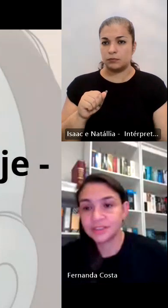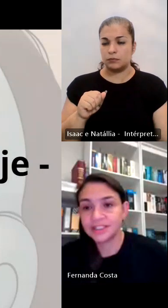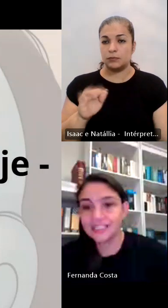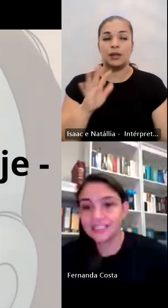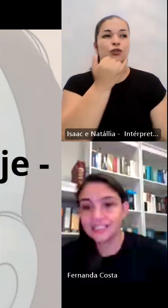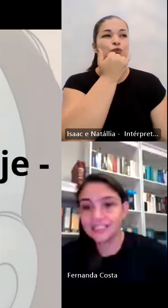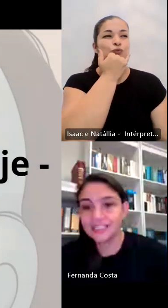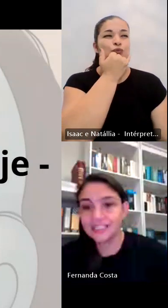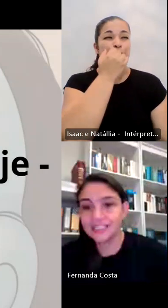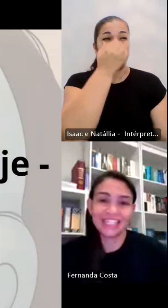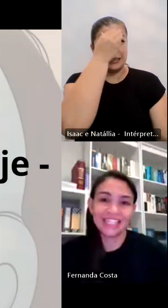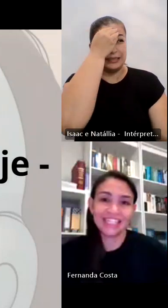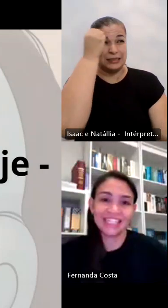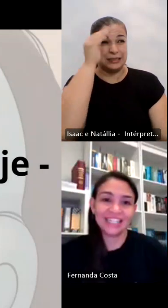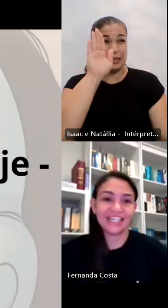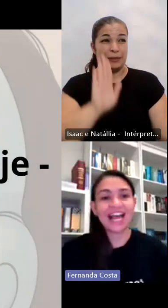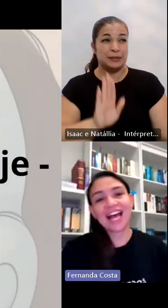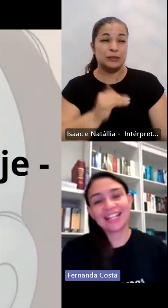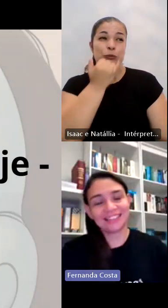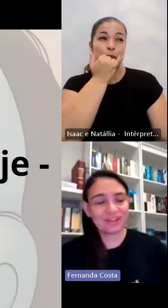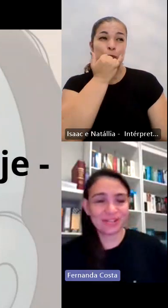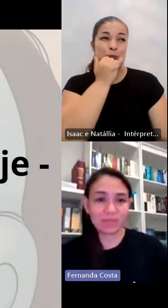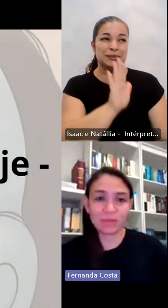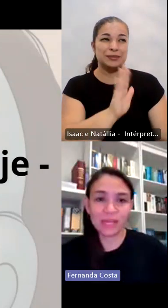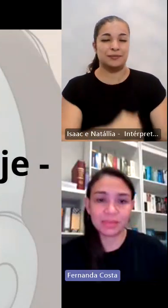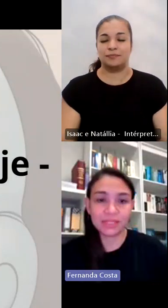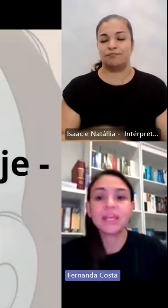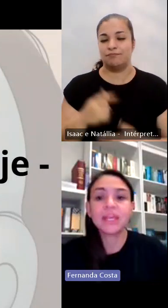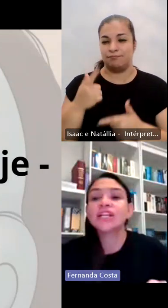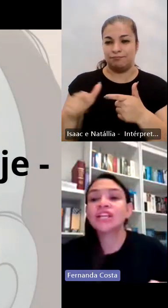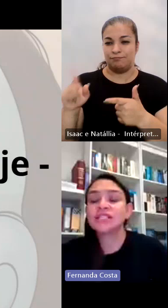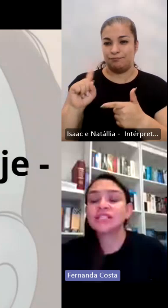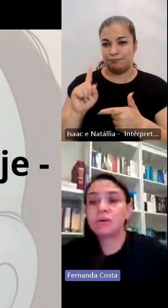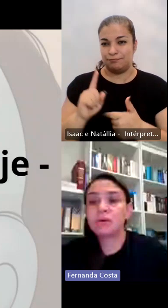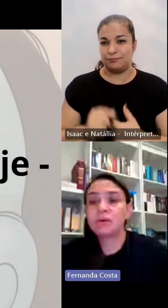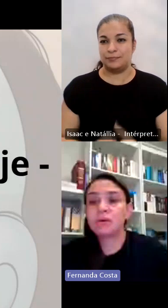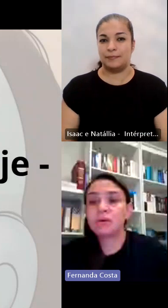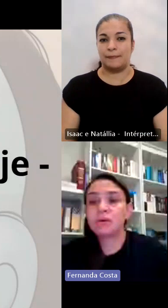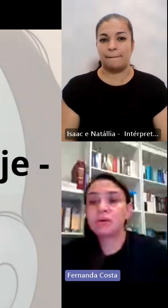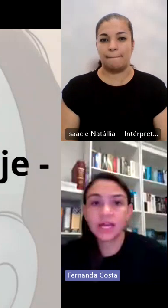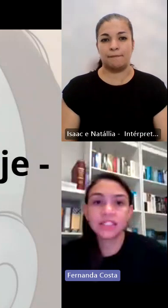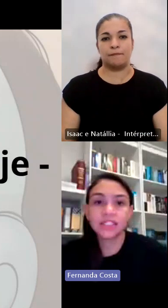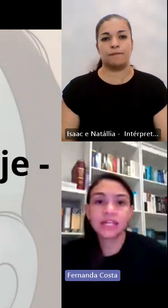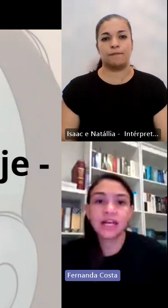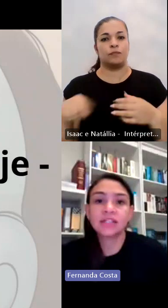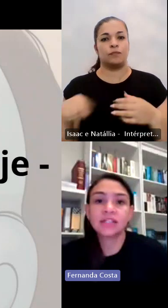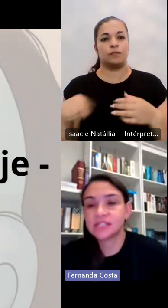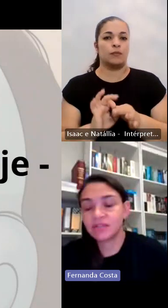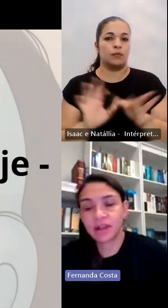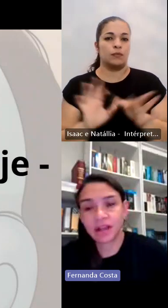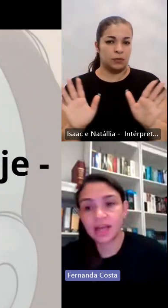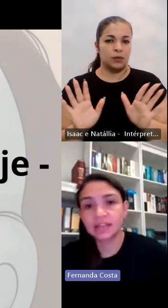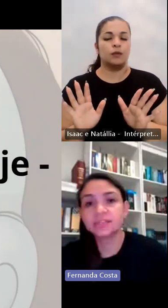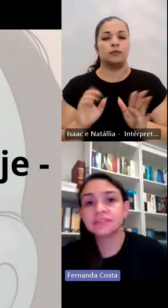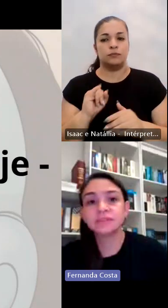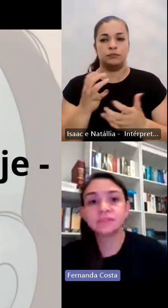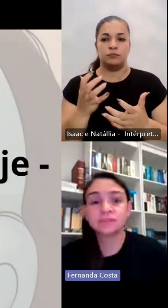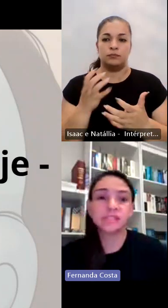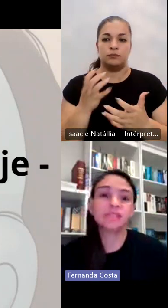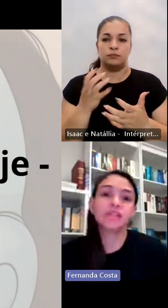Desculpa, eu esqueci e apertei de novo aqui. Ah, não, sem problemas. Gente, vocês podem ficar à vontade, tá? Se quiser